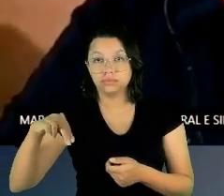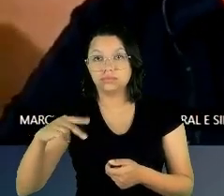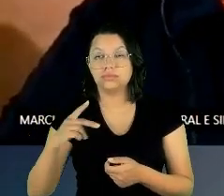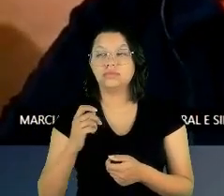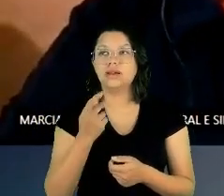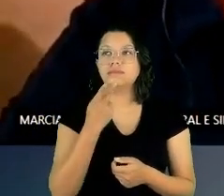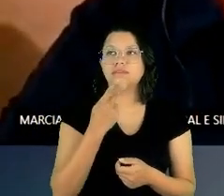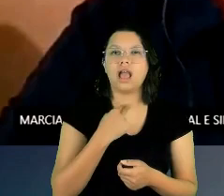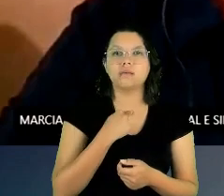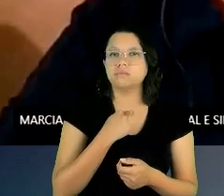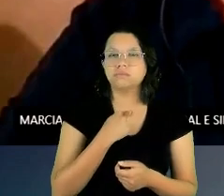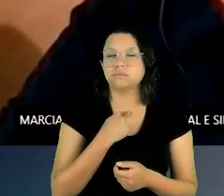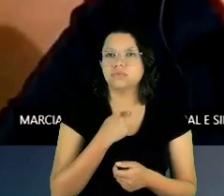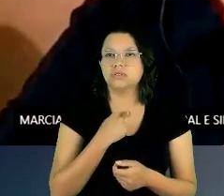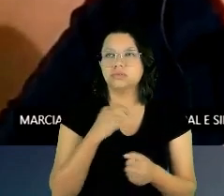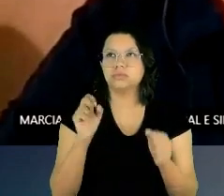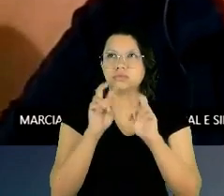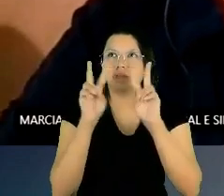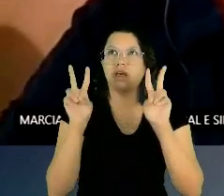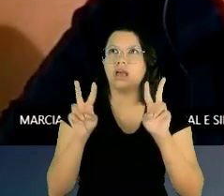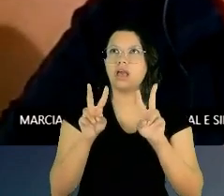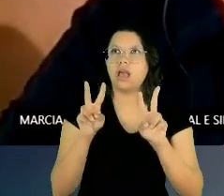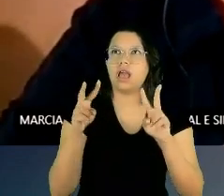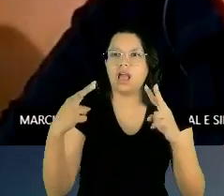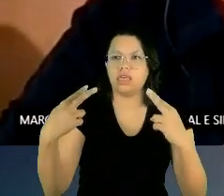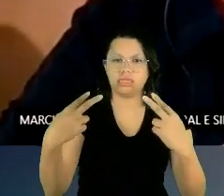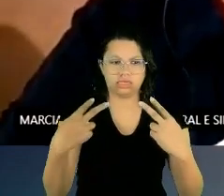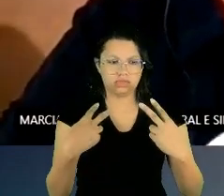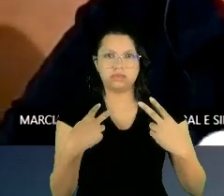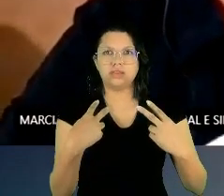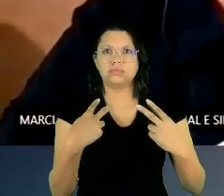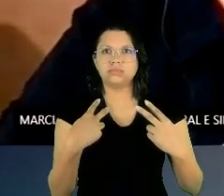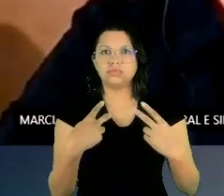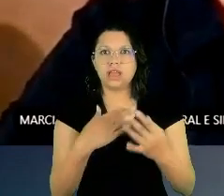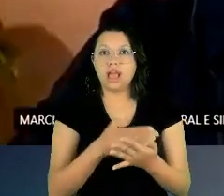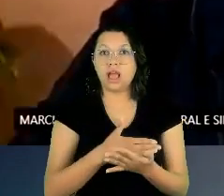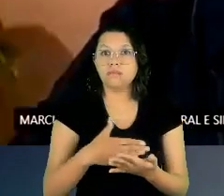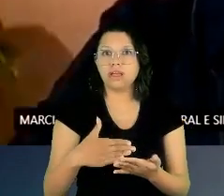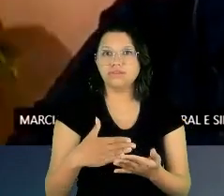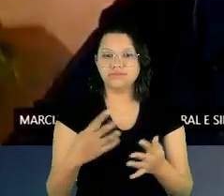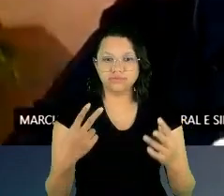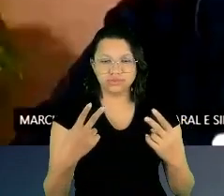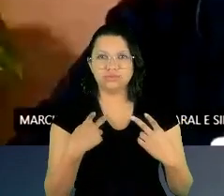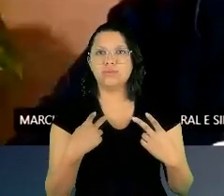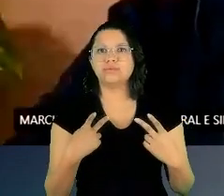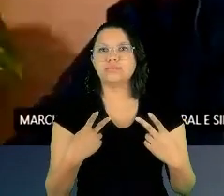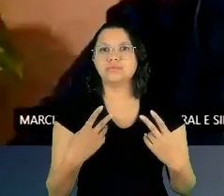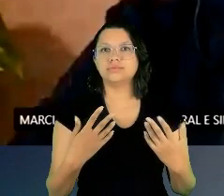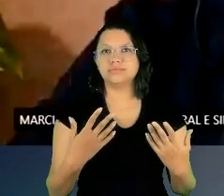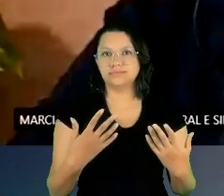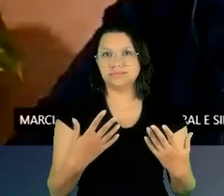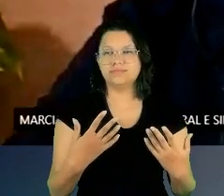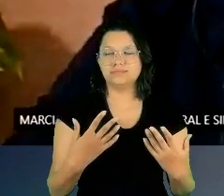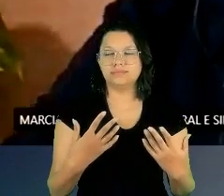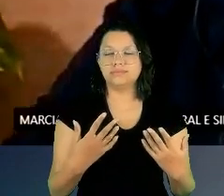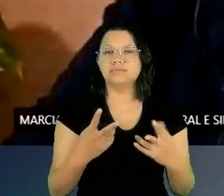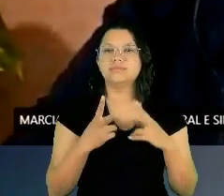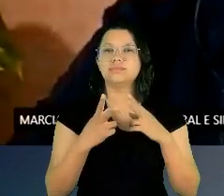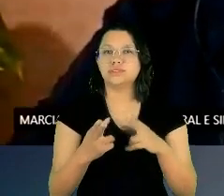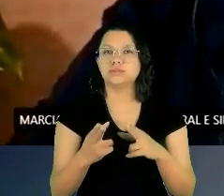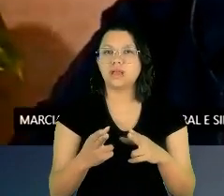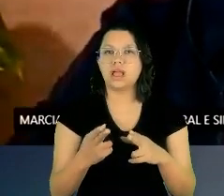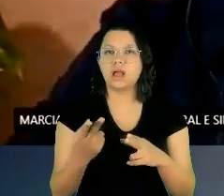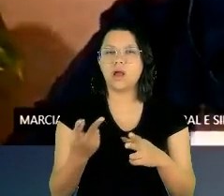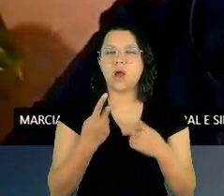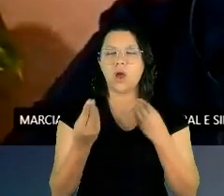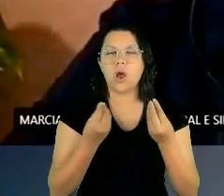Montaigne dizia que nós não podemos contemplar a nós mesmos a partir de nós mesmos. Do